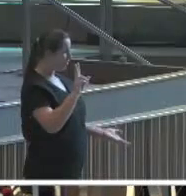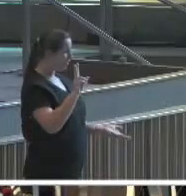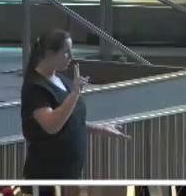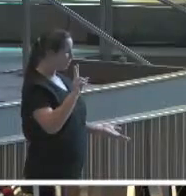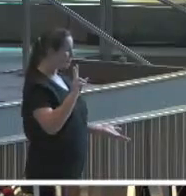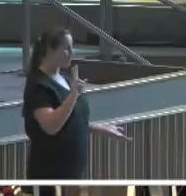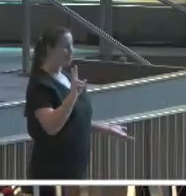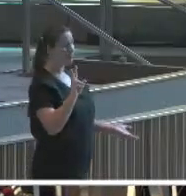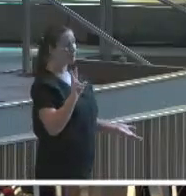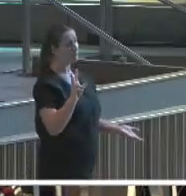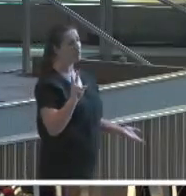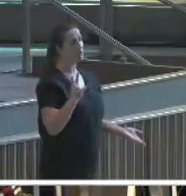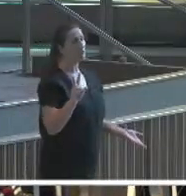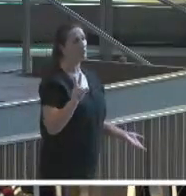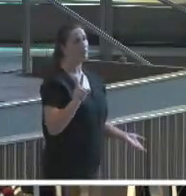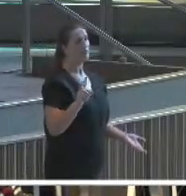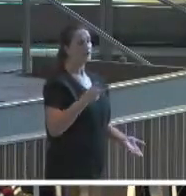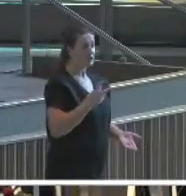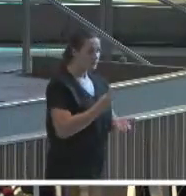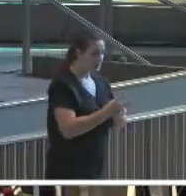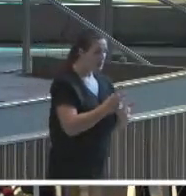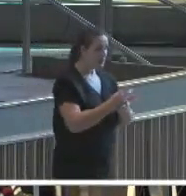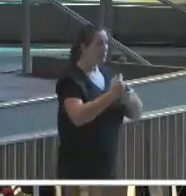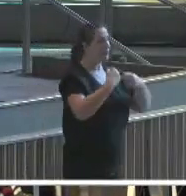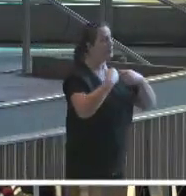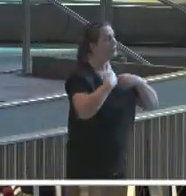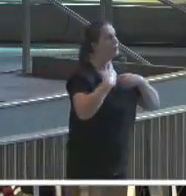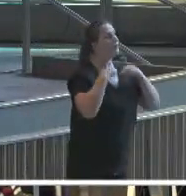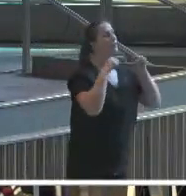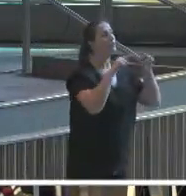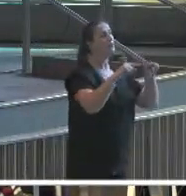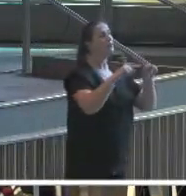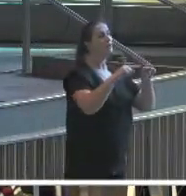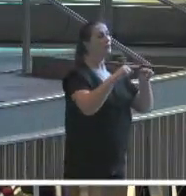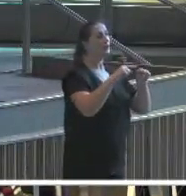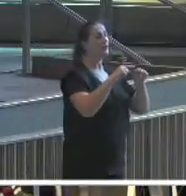Toda vez que a gente é infiel a Deus,